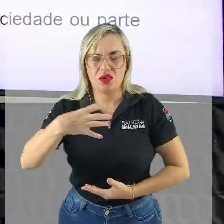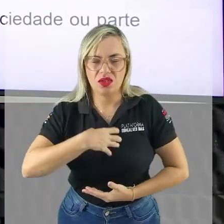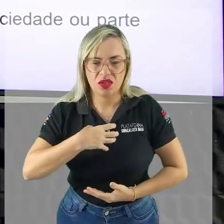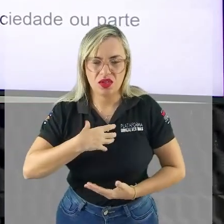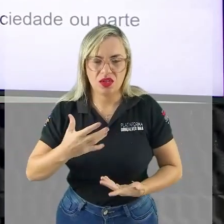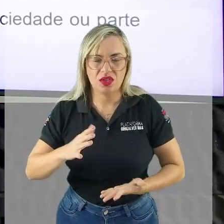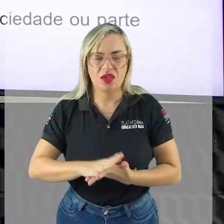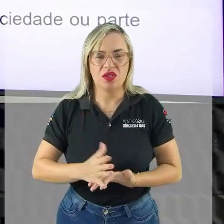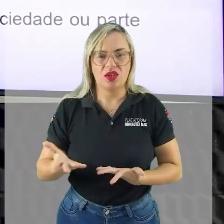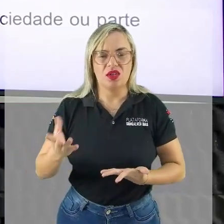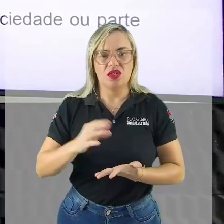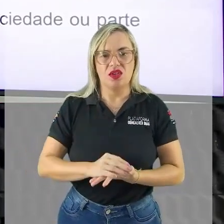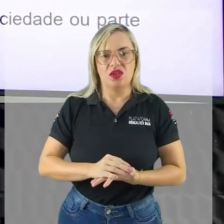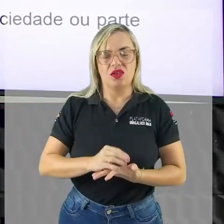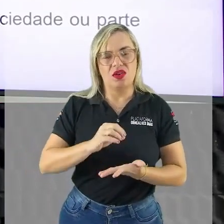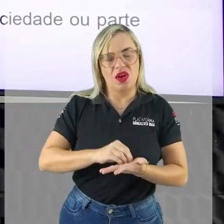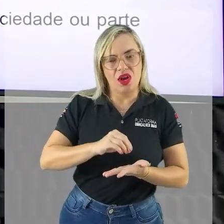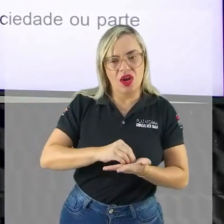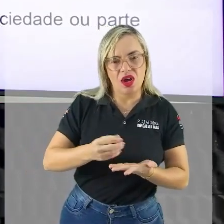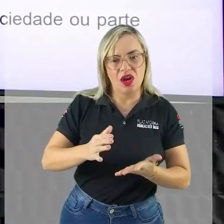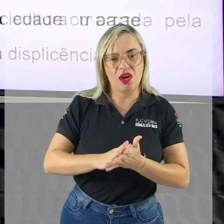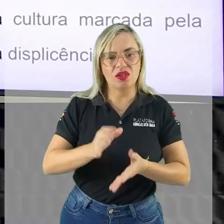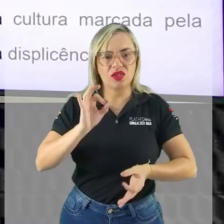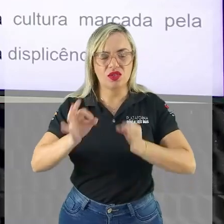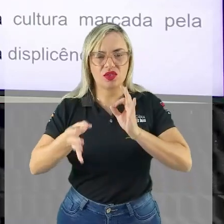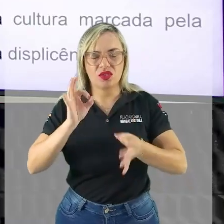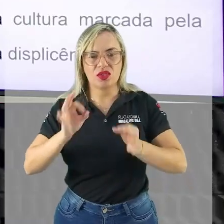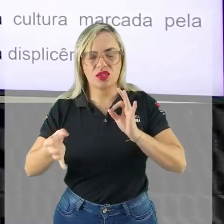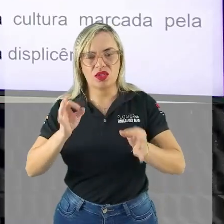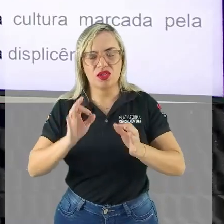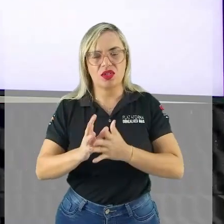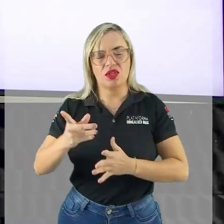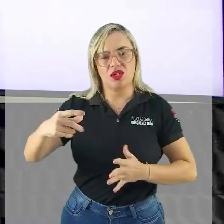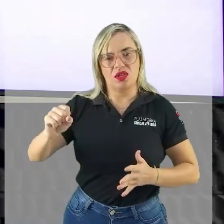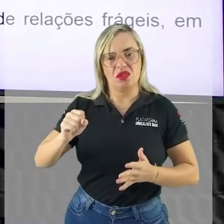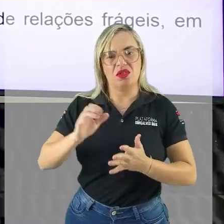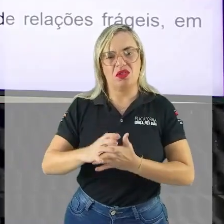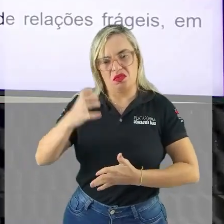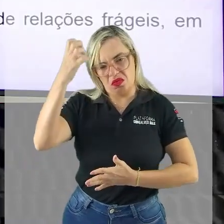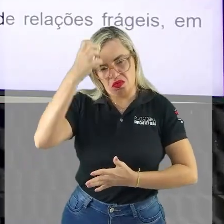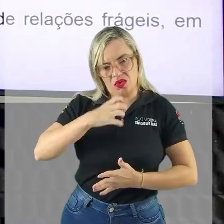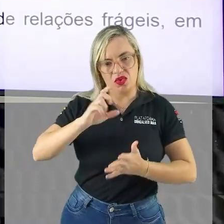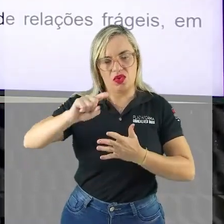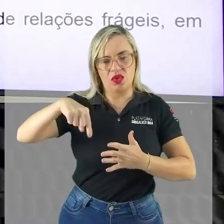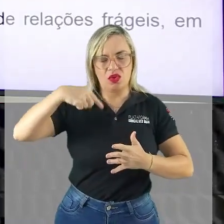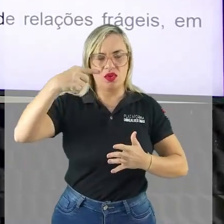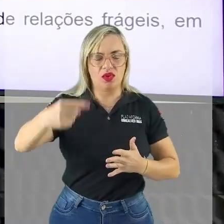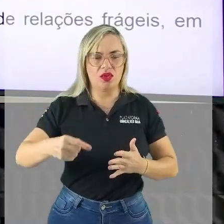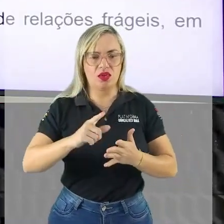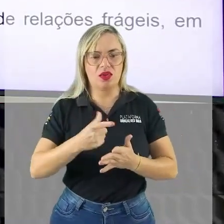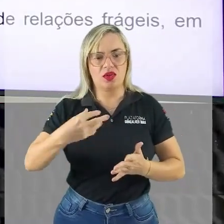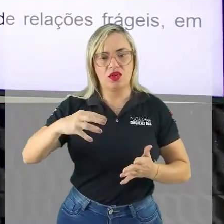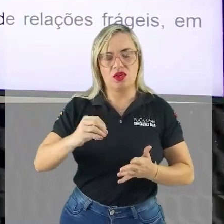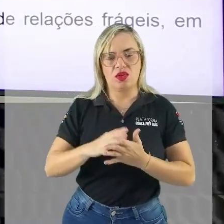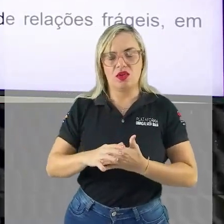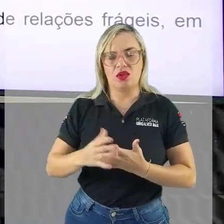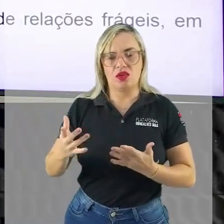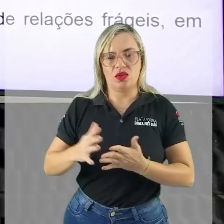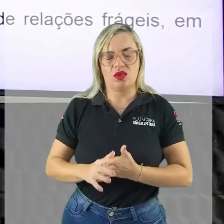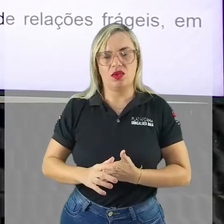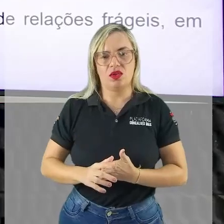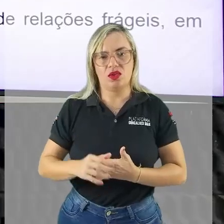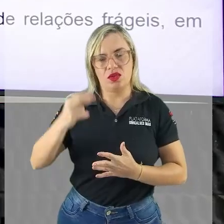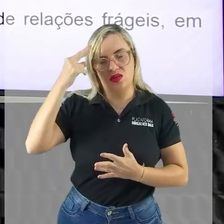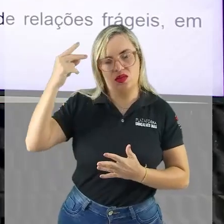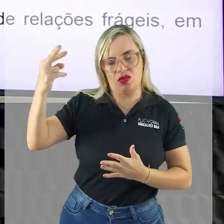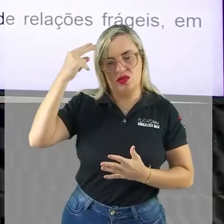de impunidade, porque as penas poderiam ser mais severas, né? Outra possibilidade é o legado histórico,